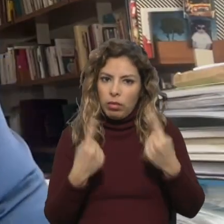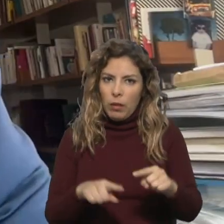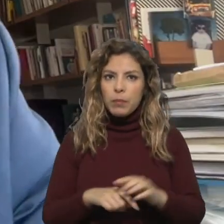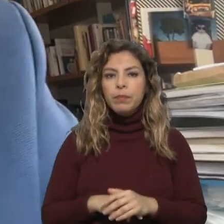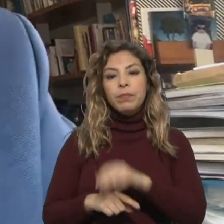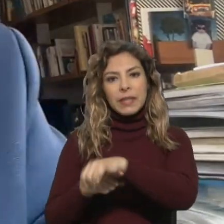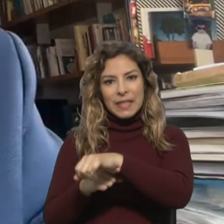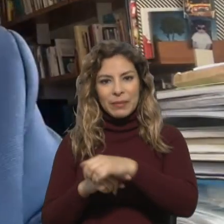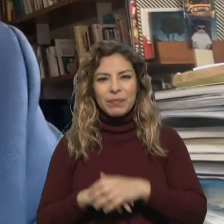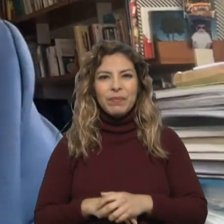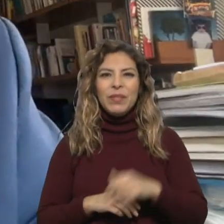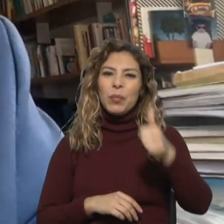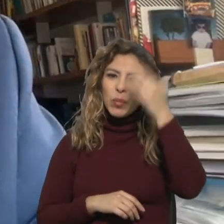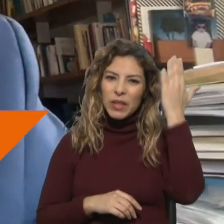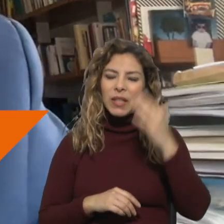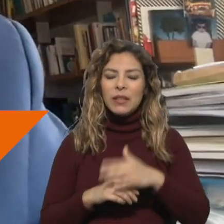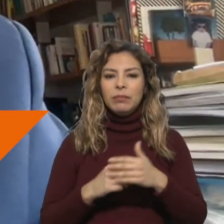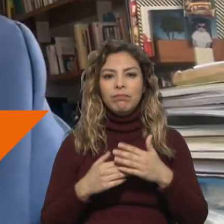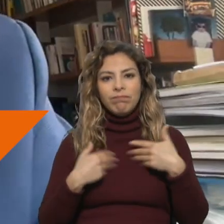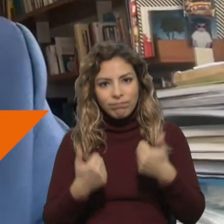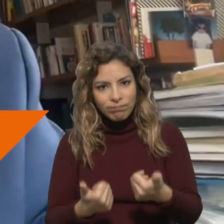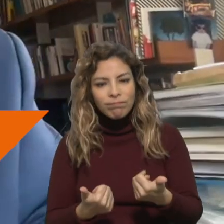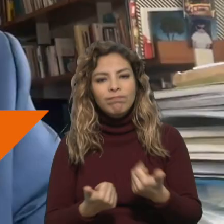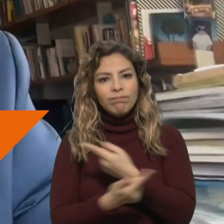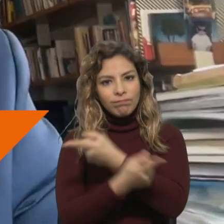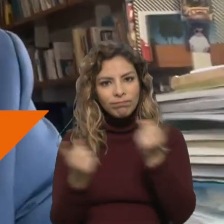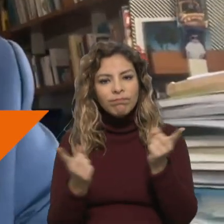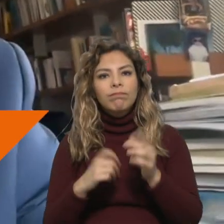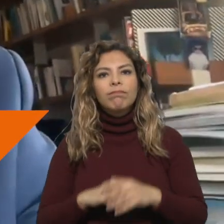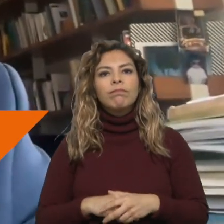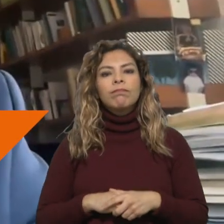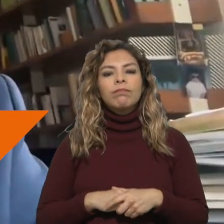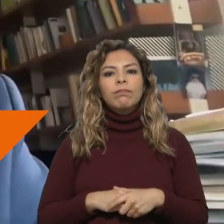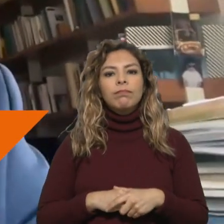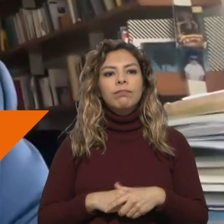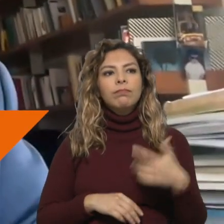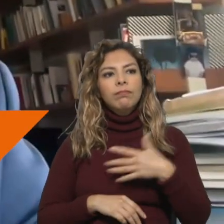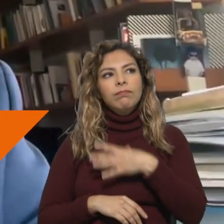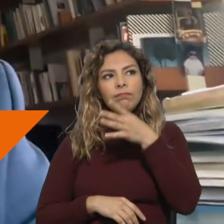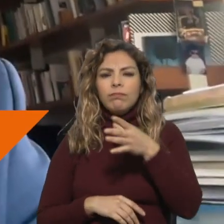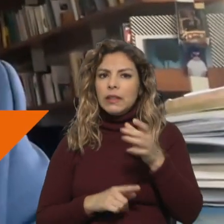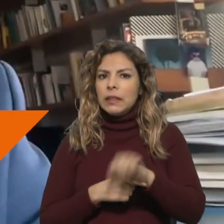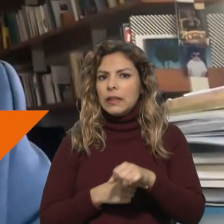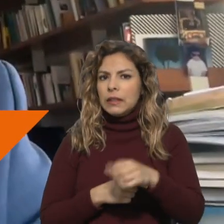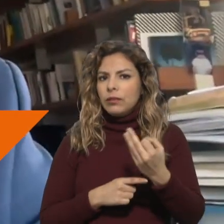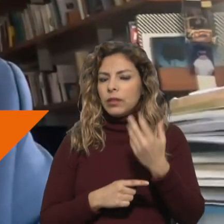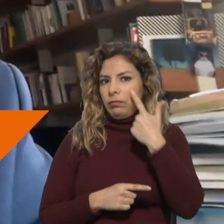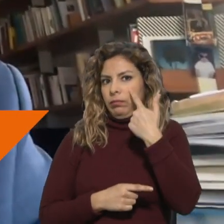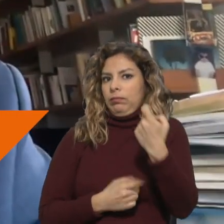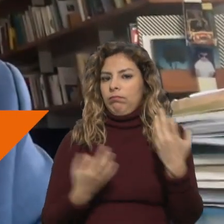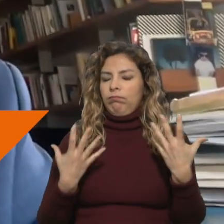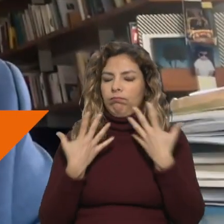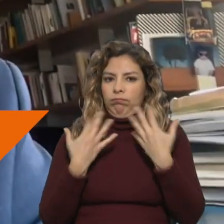Sim, bom dia também a todos, antes de mais. Eu diria que sim, aliás, isso é notório em todo o